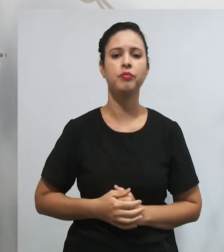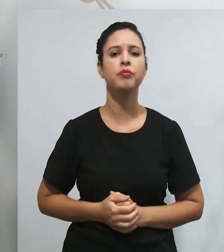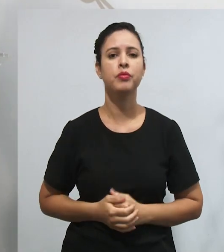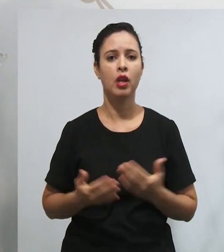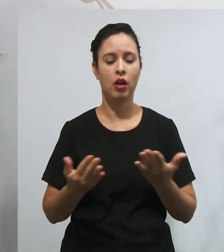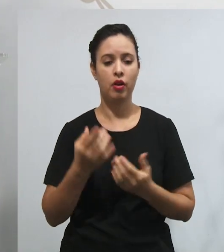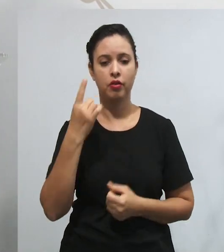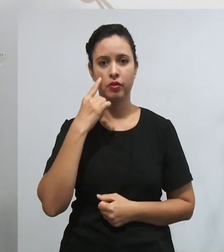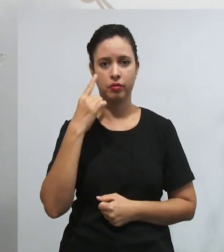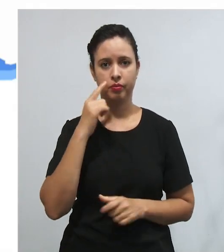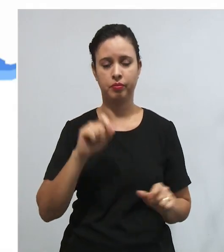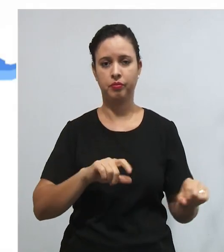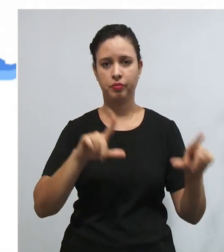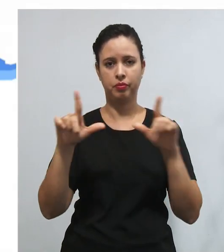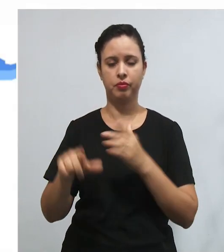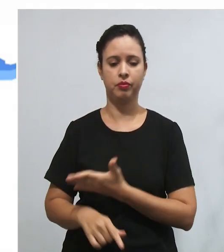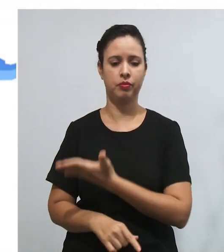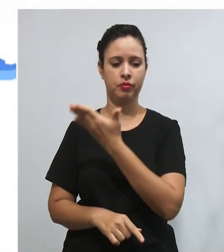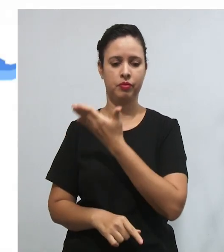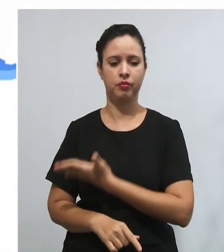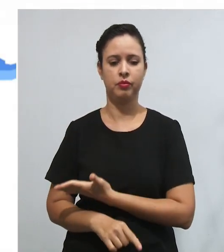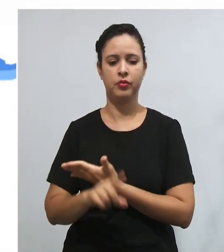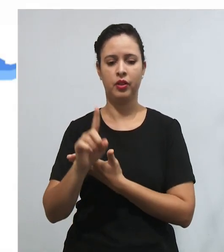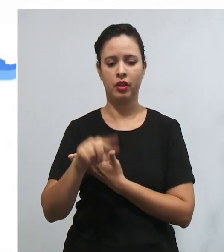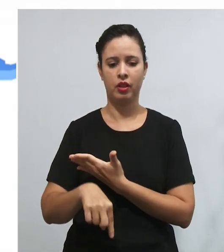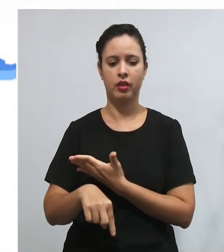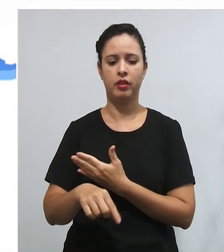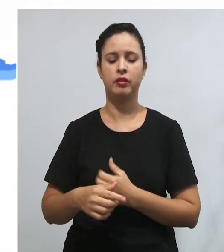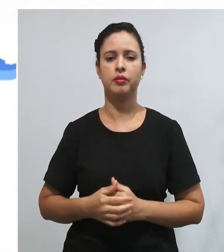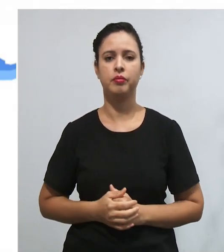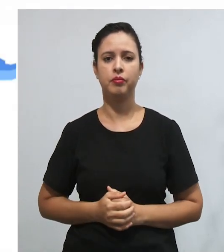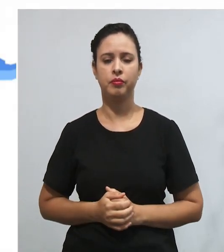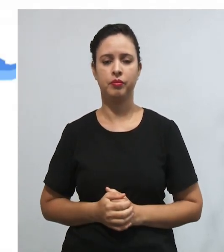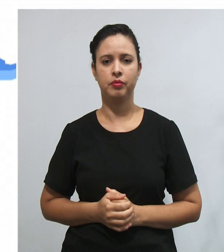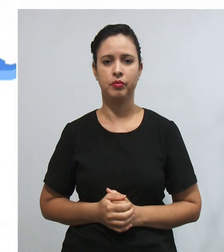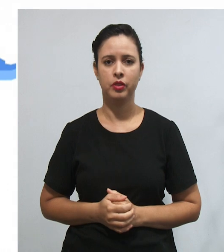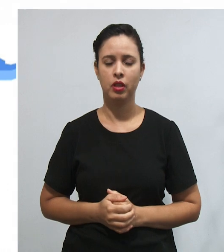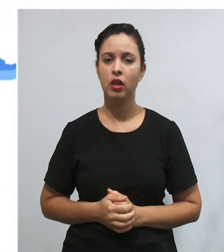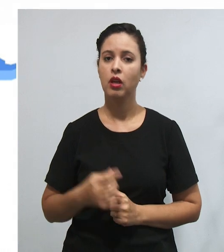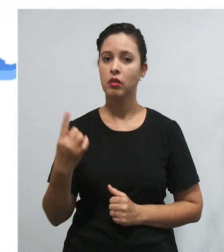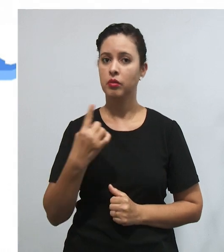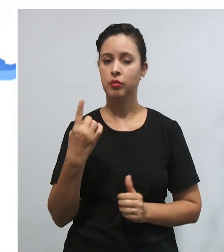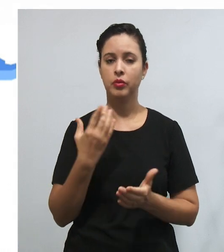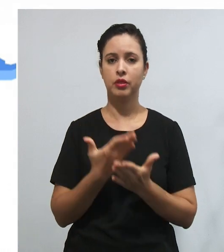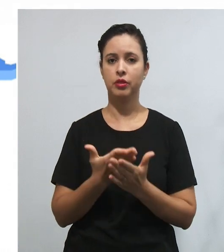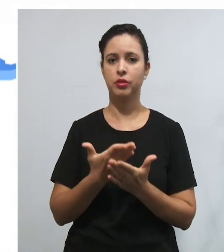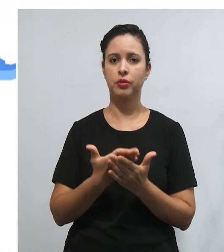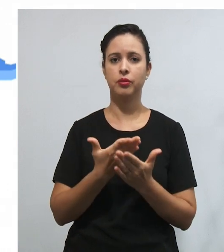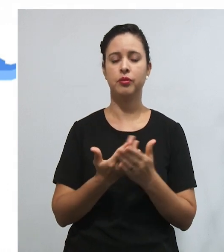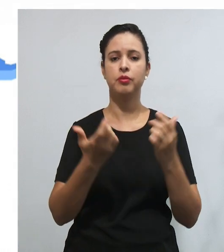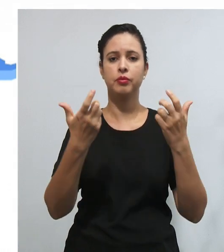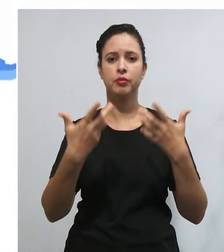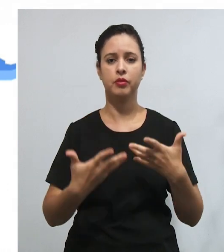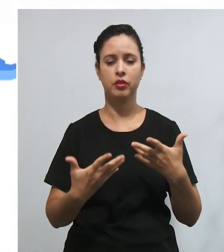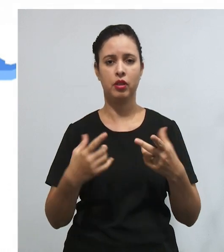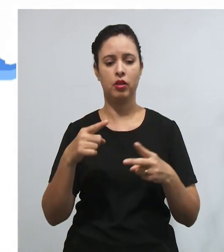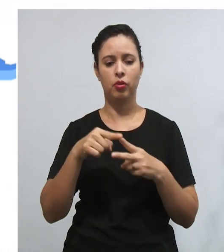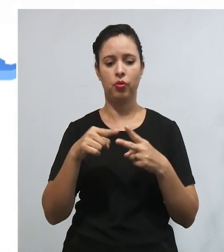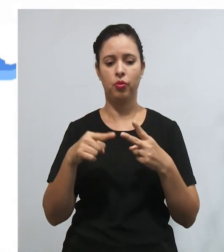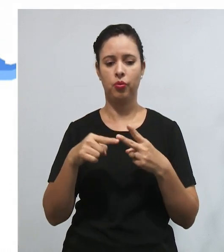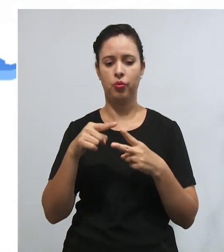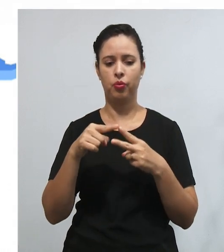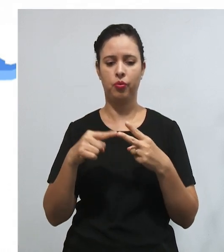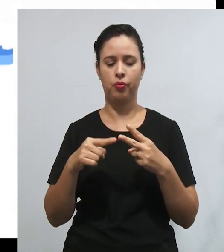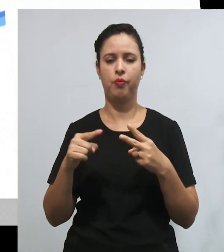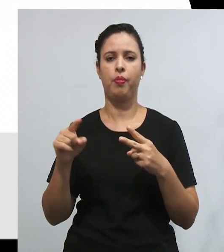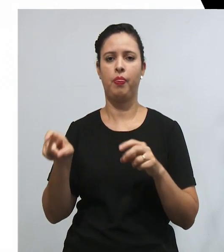aqui para a nossa tela. Informática aplicada, nossa primeira aula aqui, né? A gente vai estar falando dessas duas